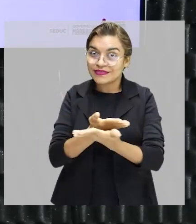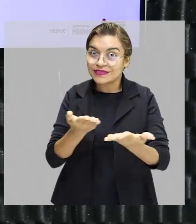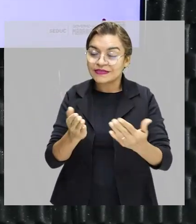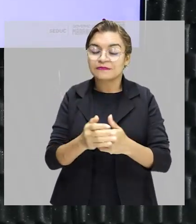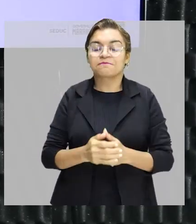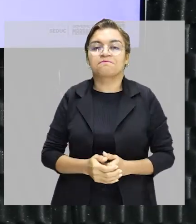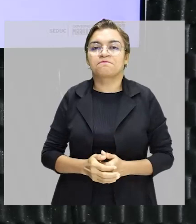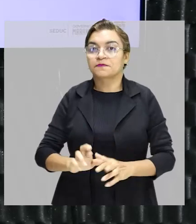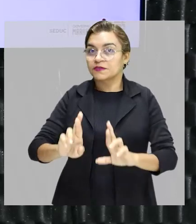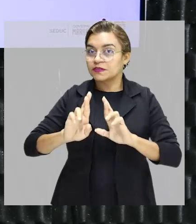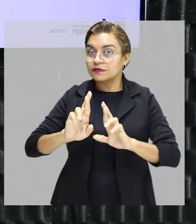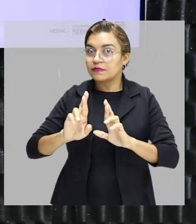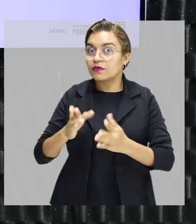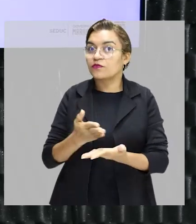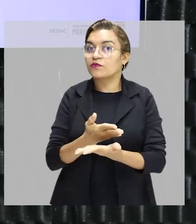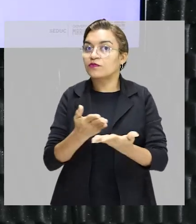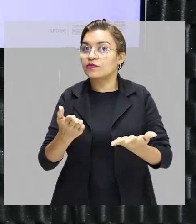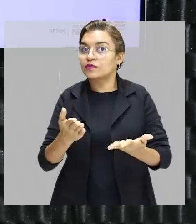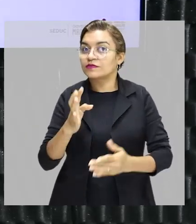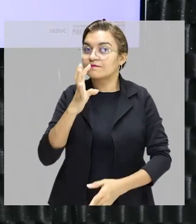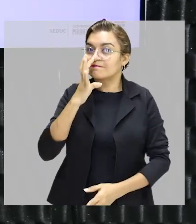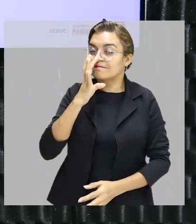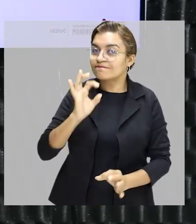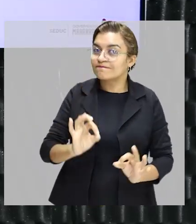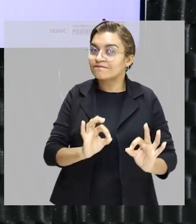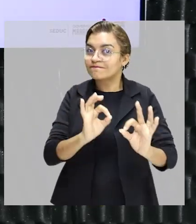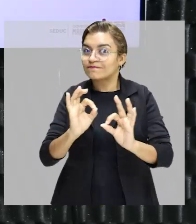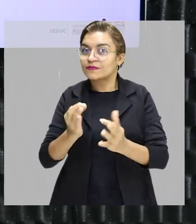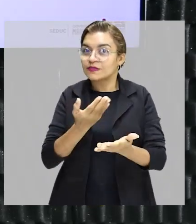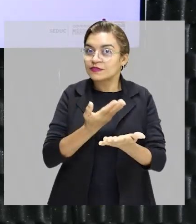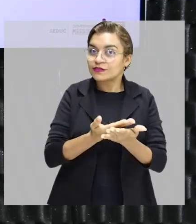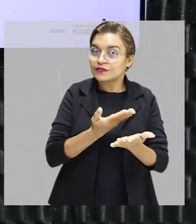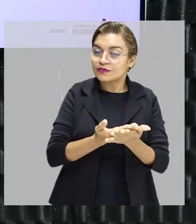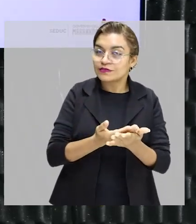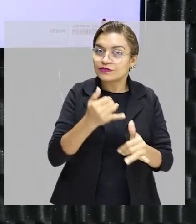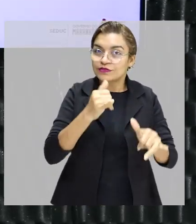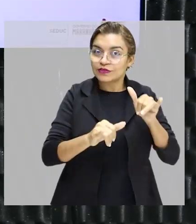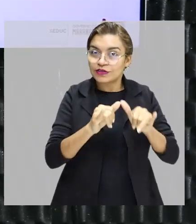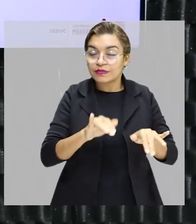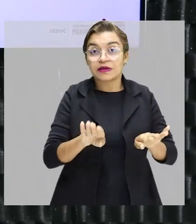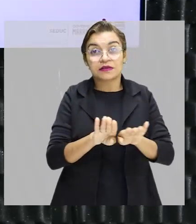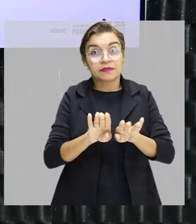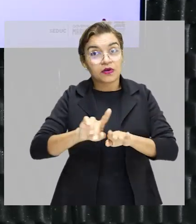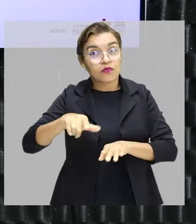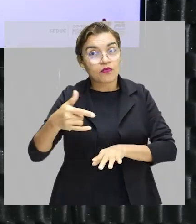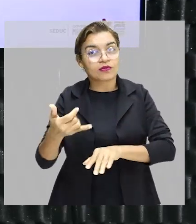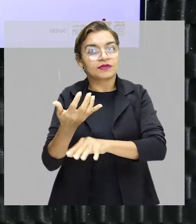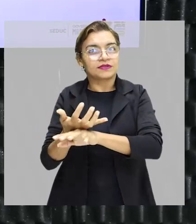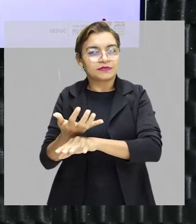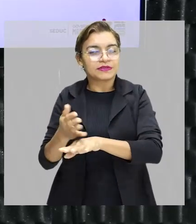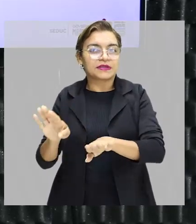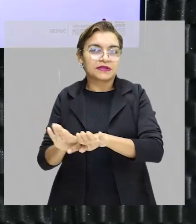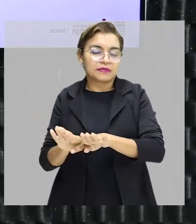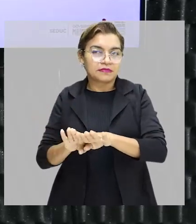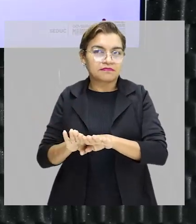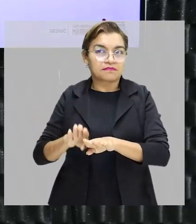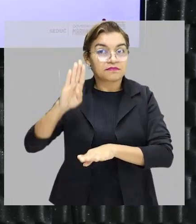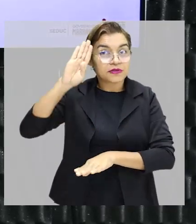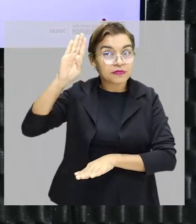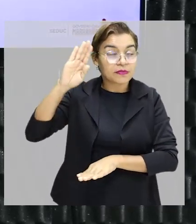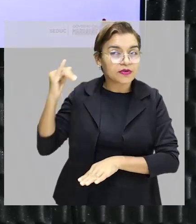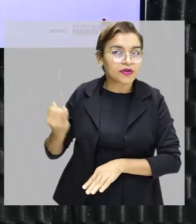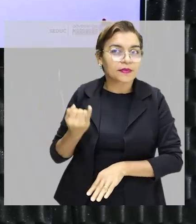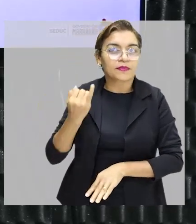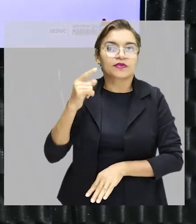espero que você esteja acompanhando as nossas aulas, não apenas as aulas de Química, mas também dos outros componentes curriculares. E principalmente,